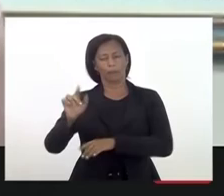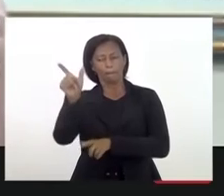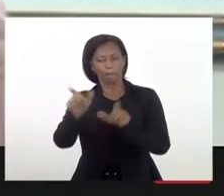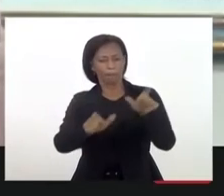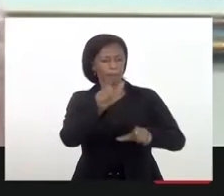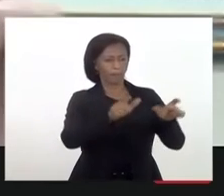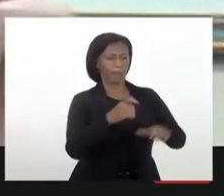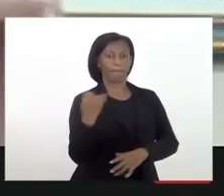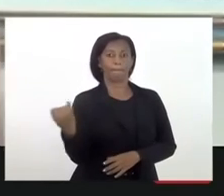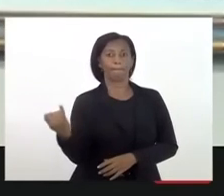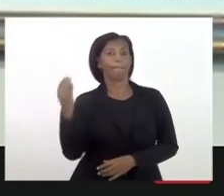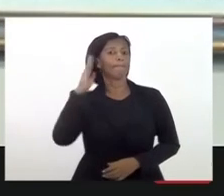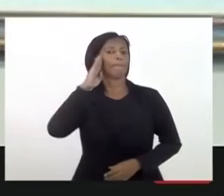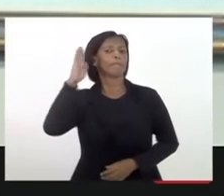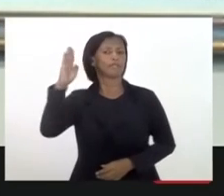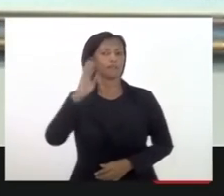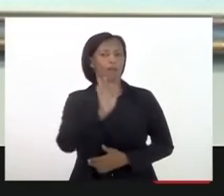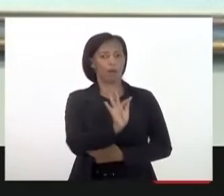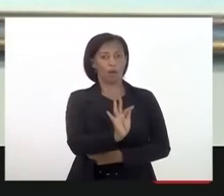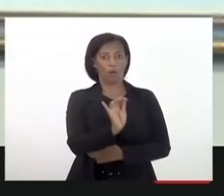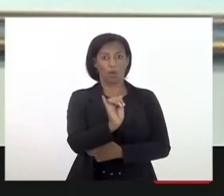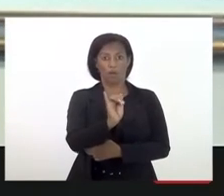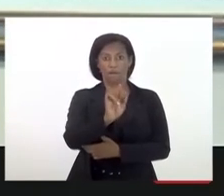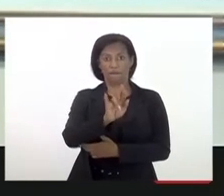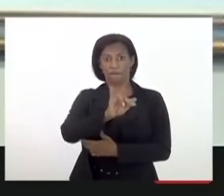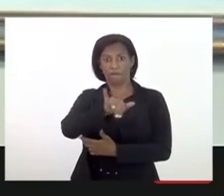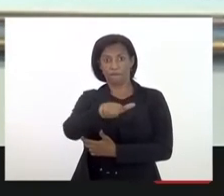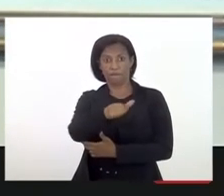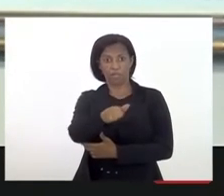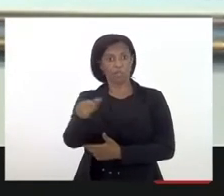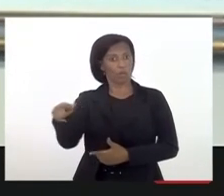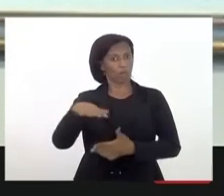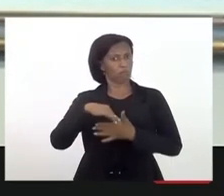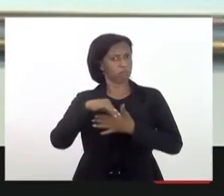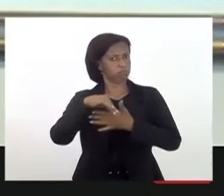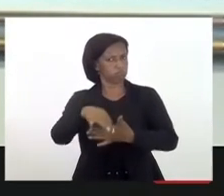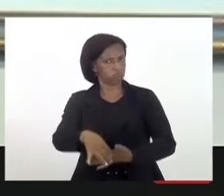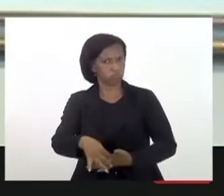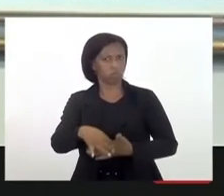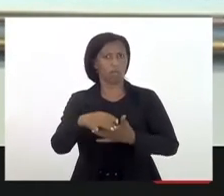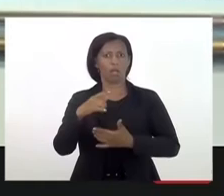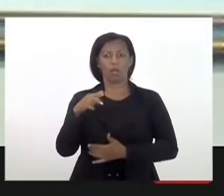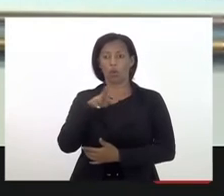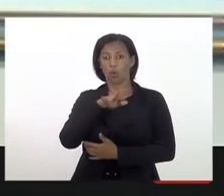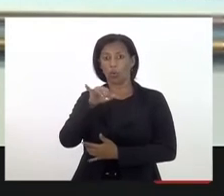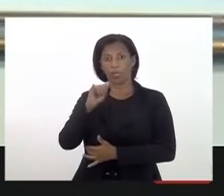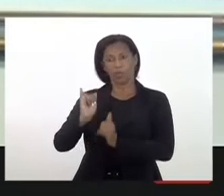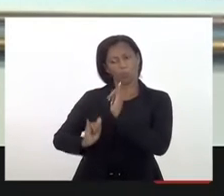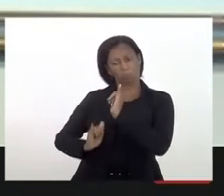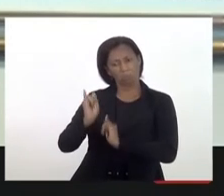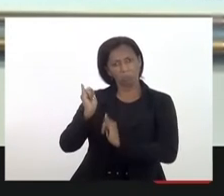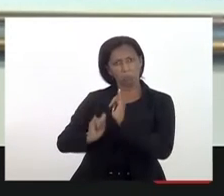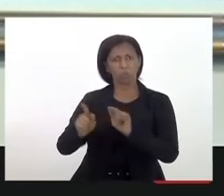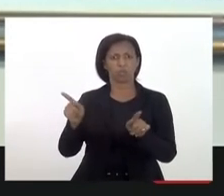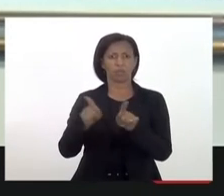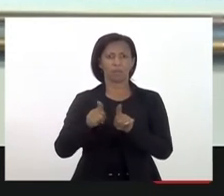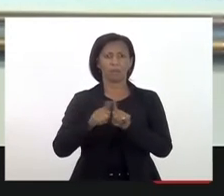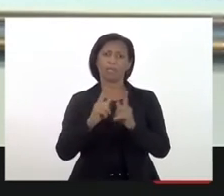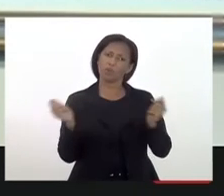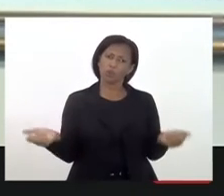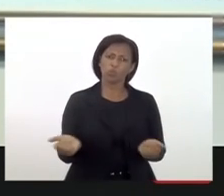Firjan tem um papel preponderante pela representatividade, o Rio Indústria, estamos juntos nessa